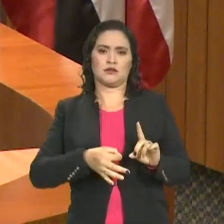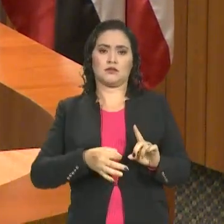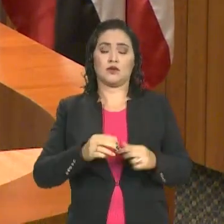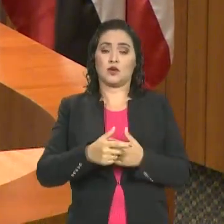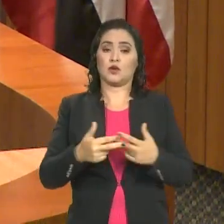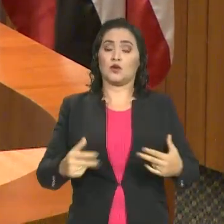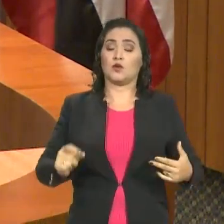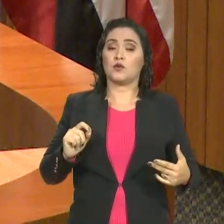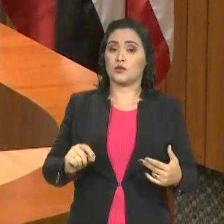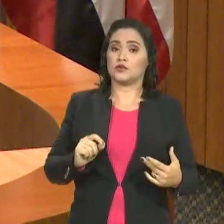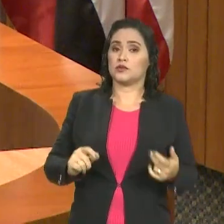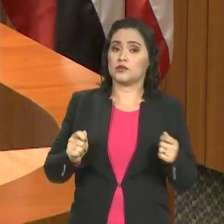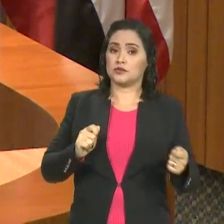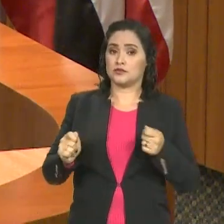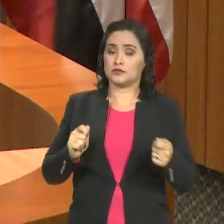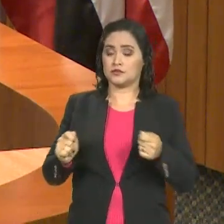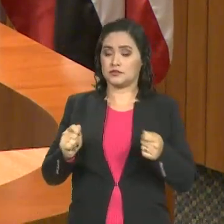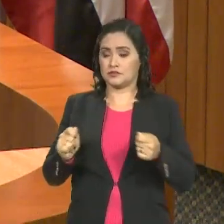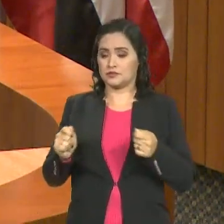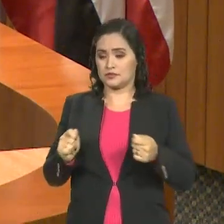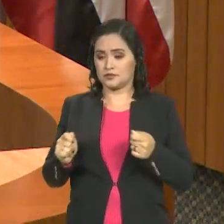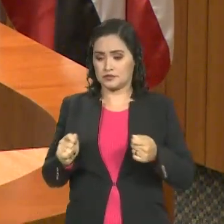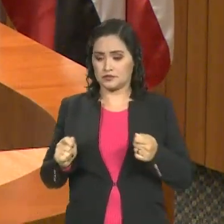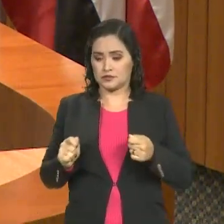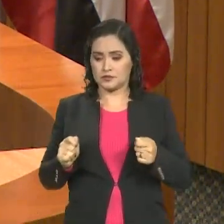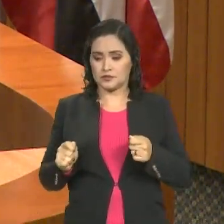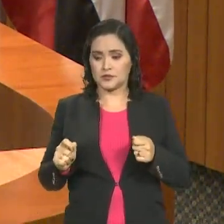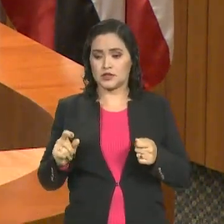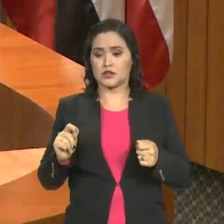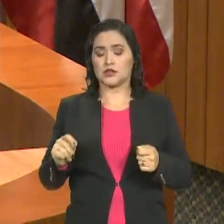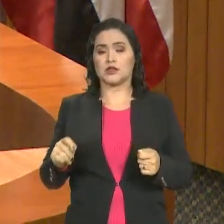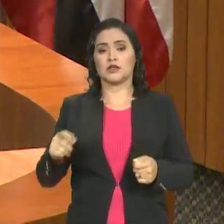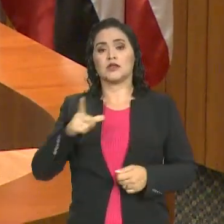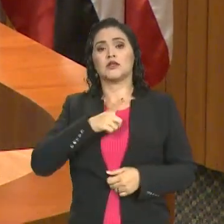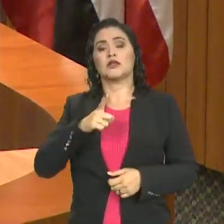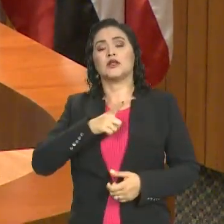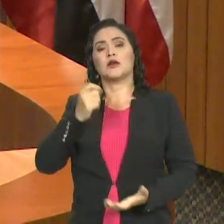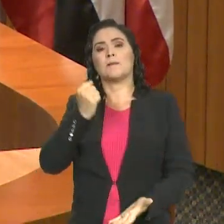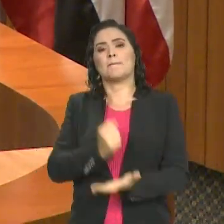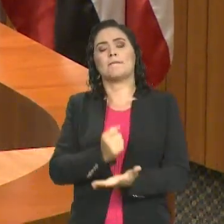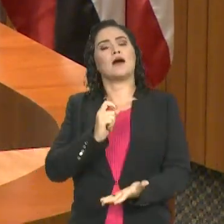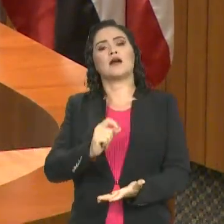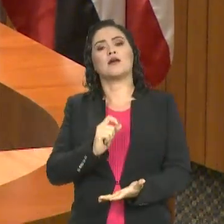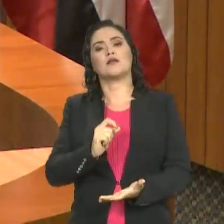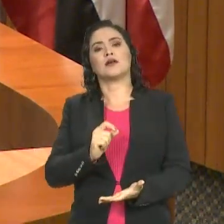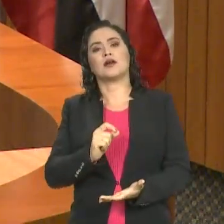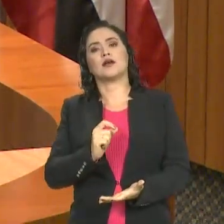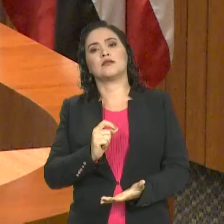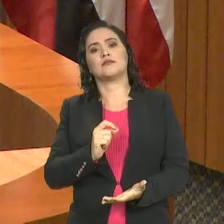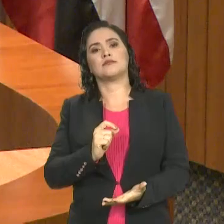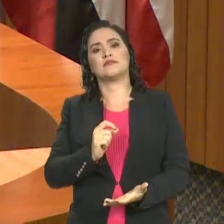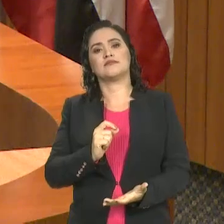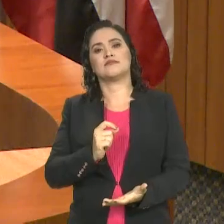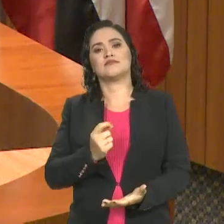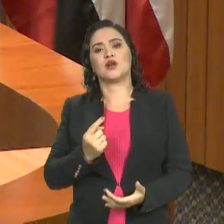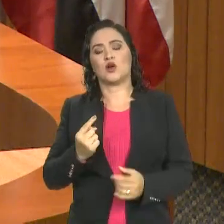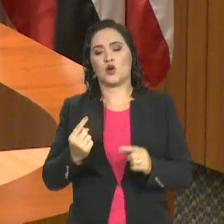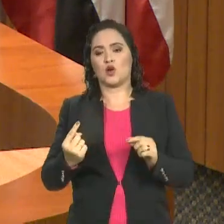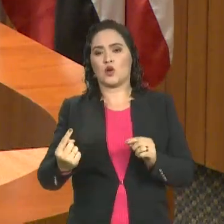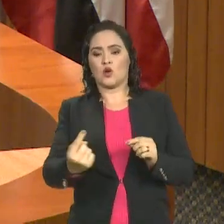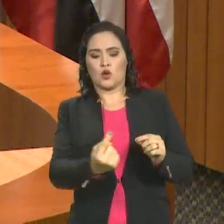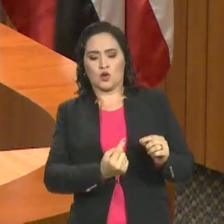uma gestão que, no meio, ela tem como marca duas rotatórias até hoje. É o que